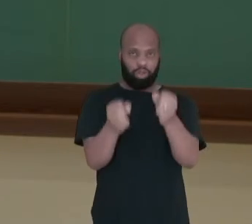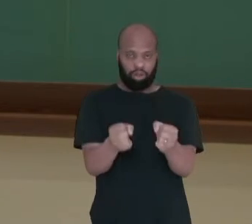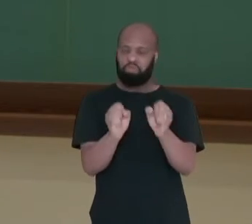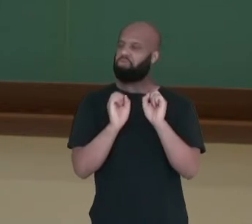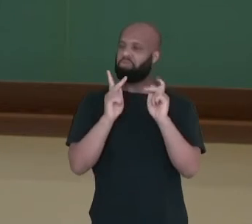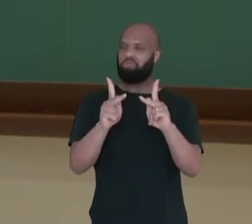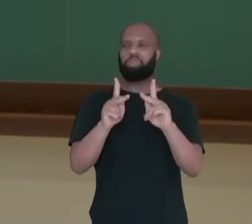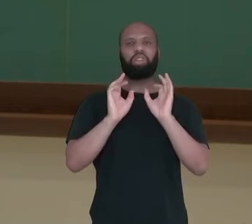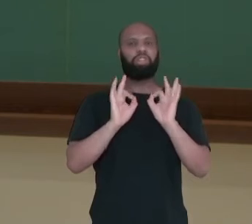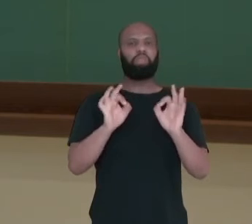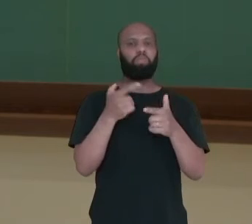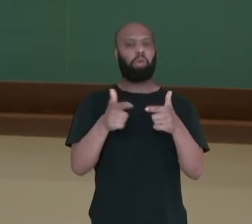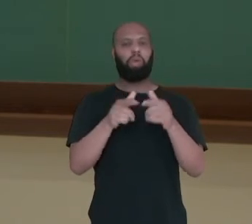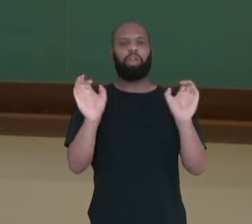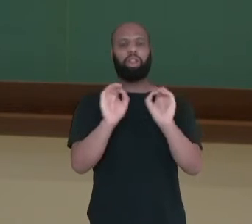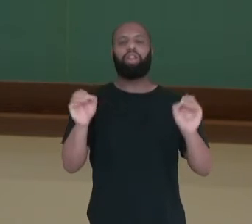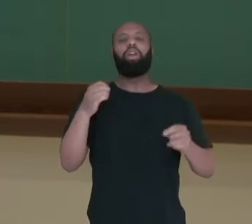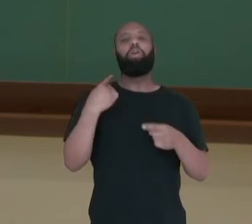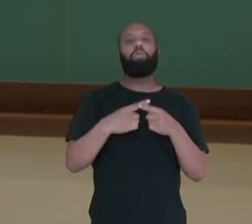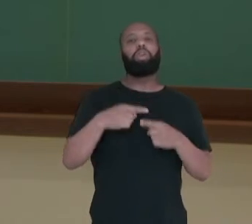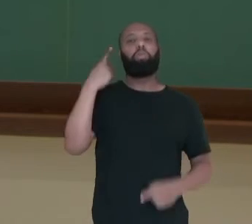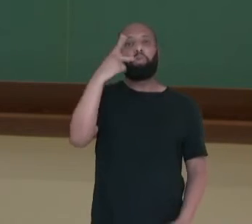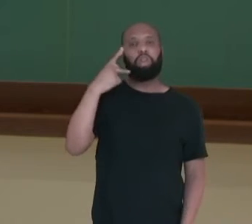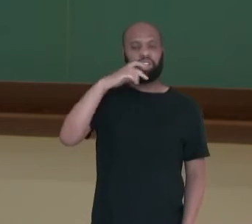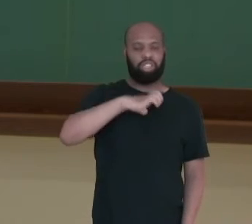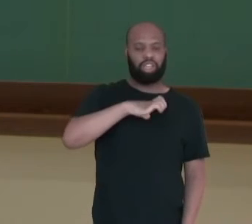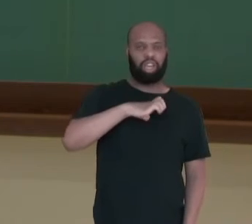tudo certo, porque política e